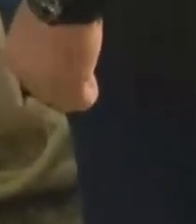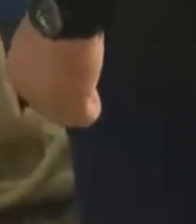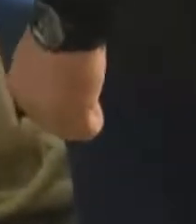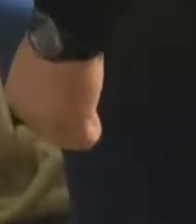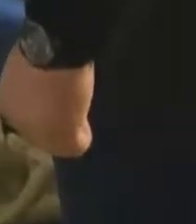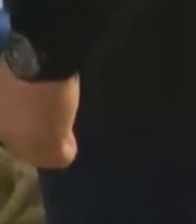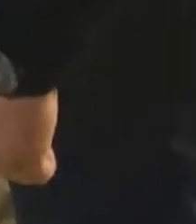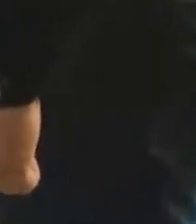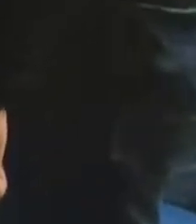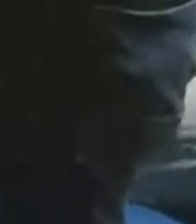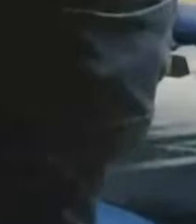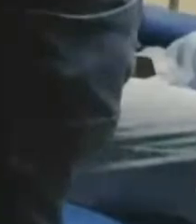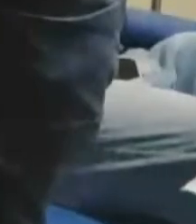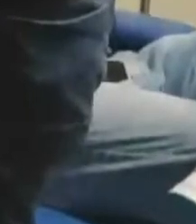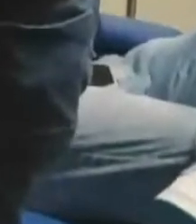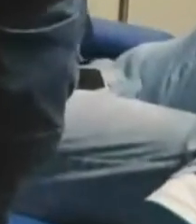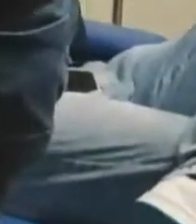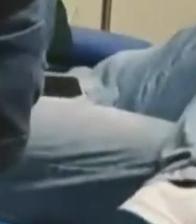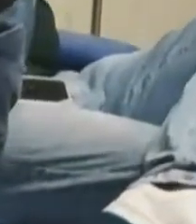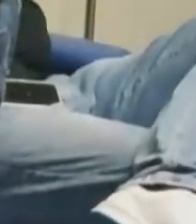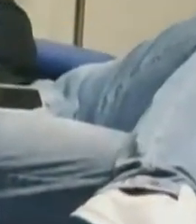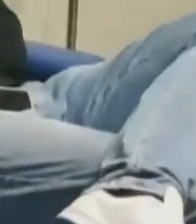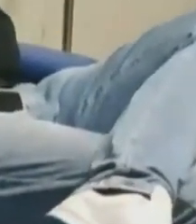Dois dias esse casal estava ali.